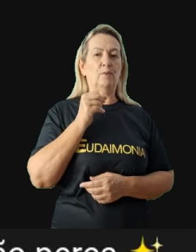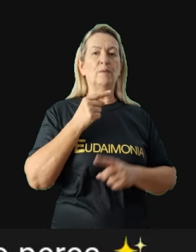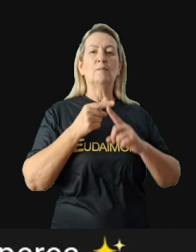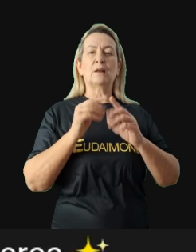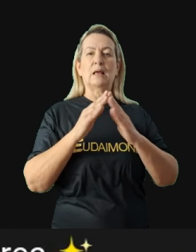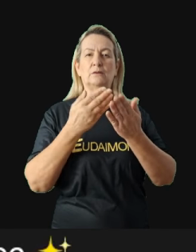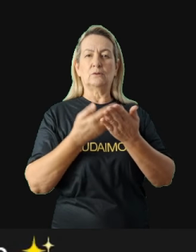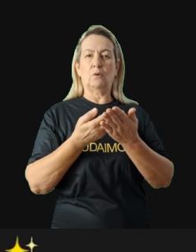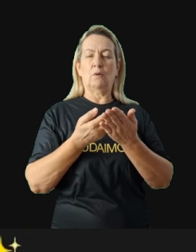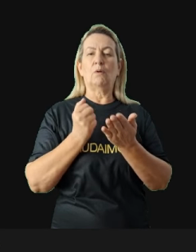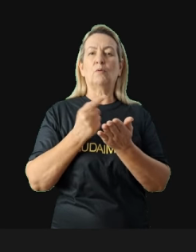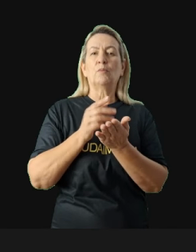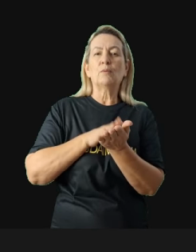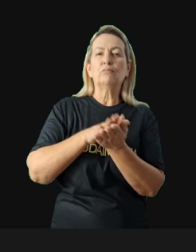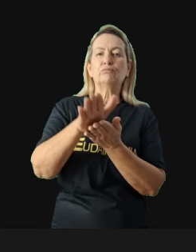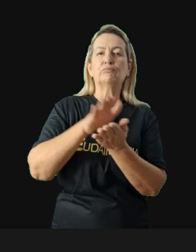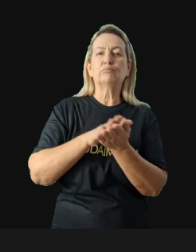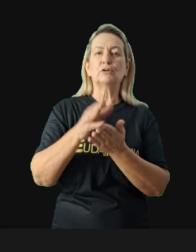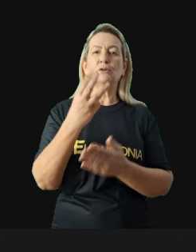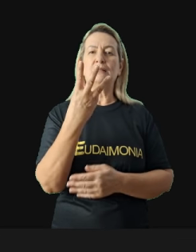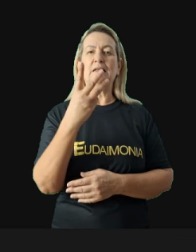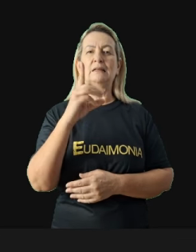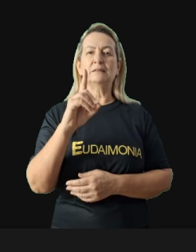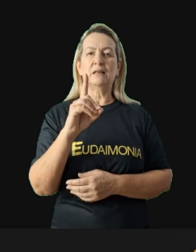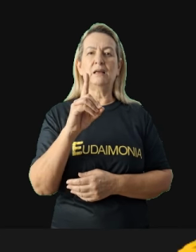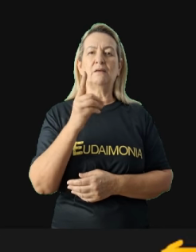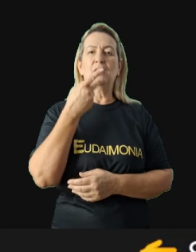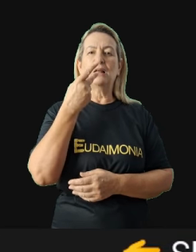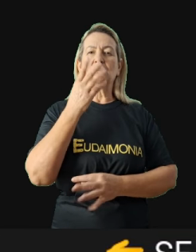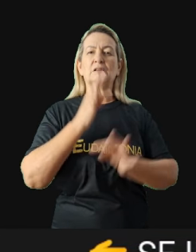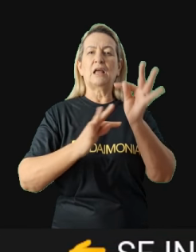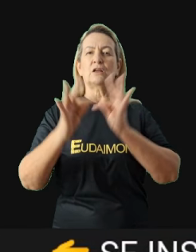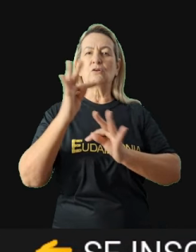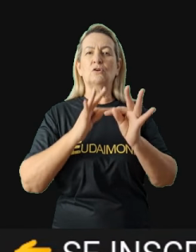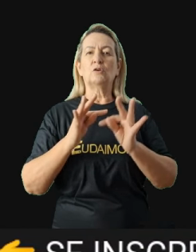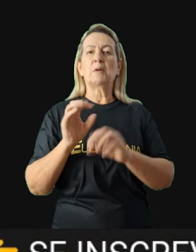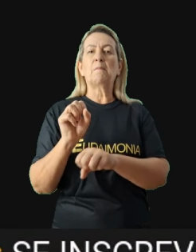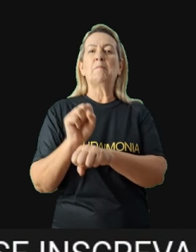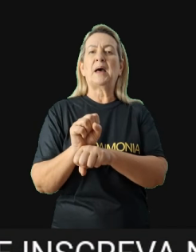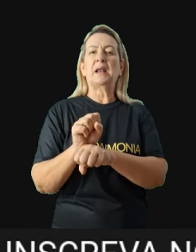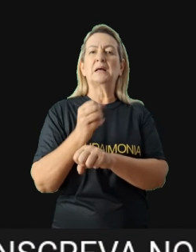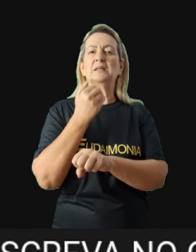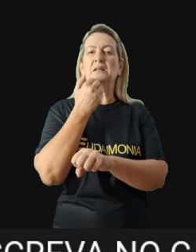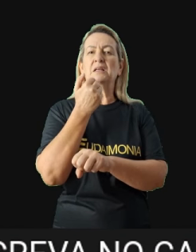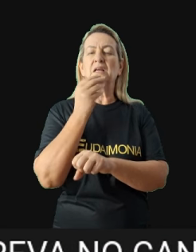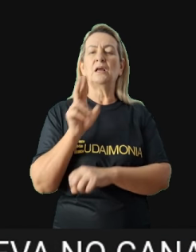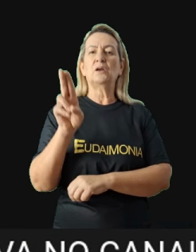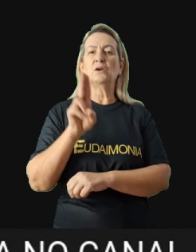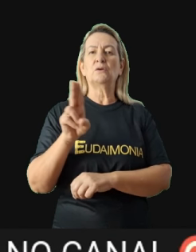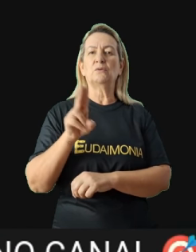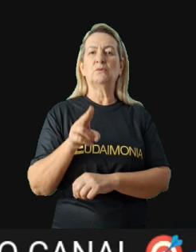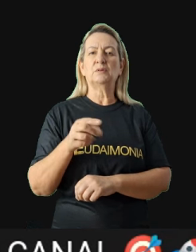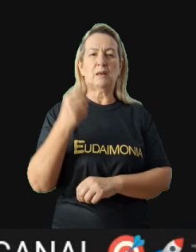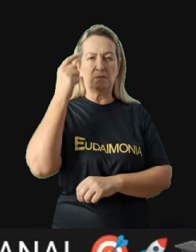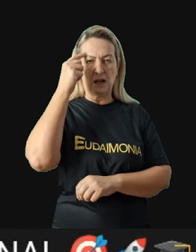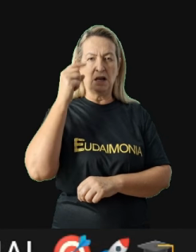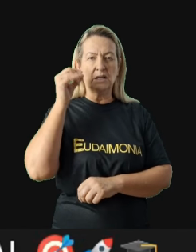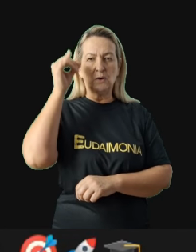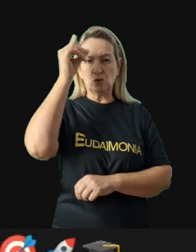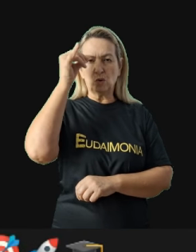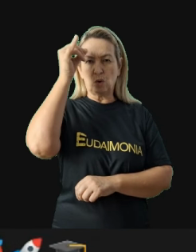escola comprou uma impressora 3D para dizer que é tecnológica, mas ela fica parada lá,